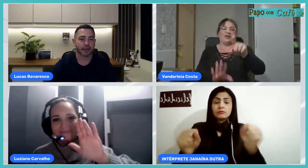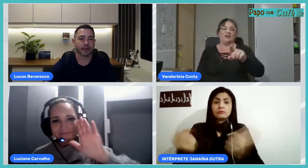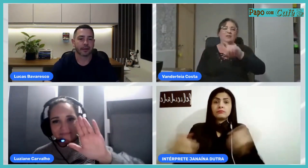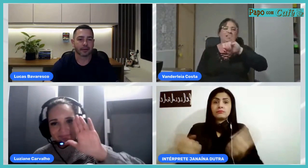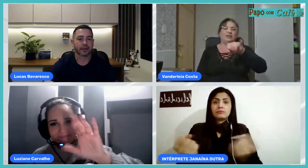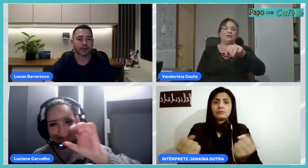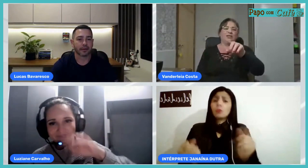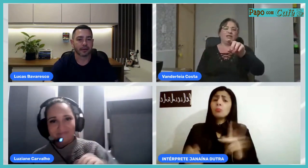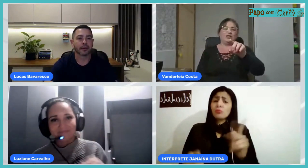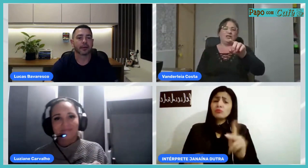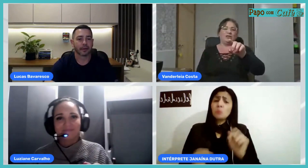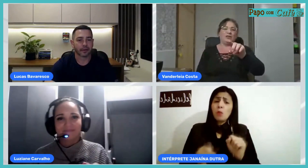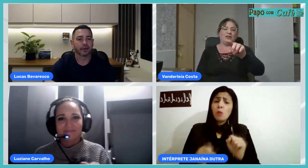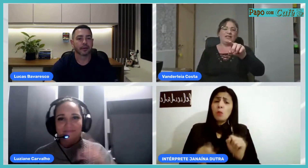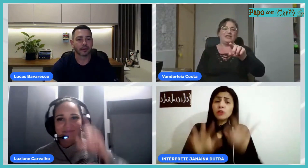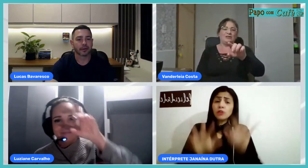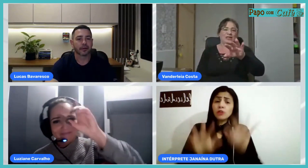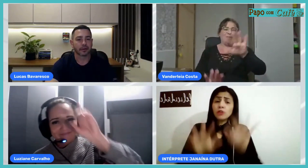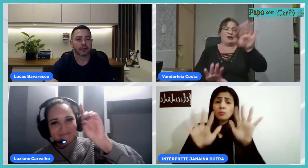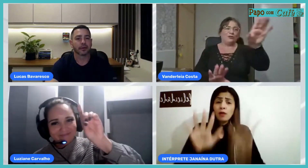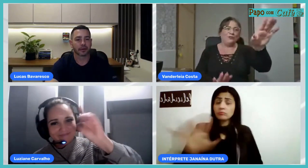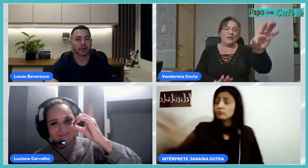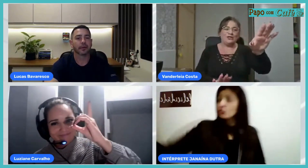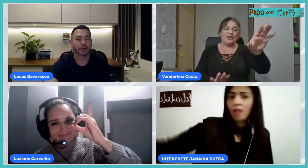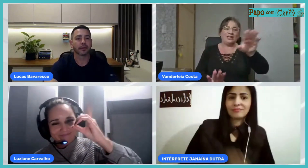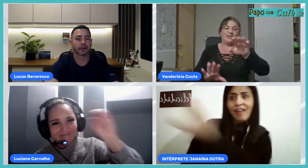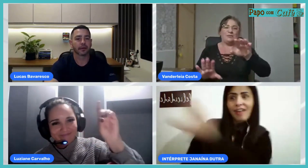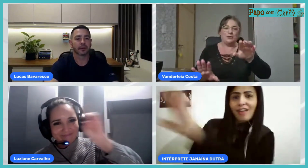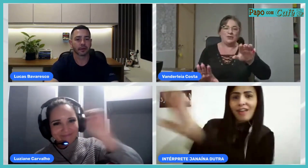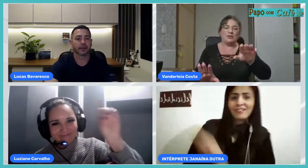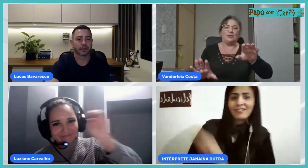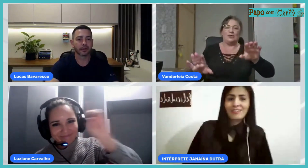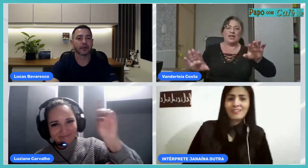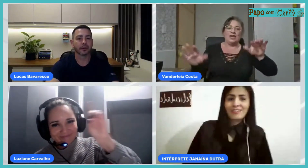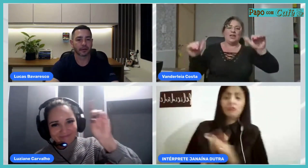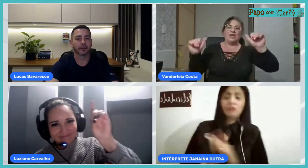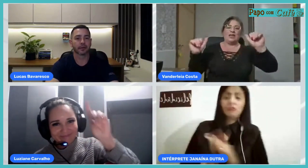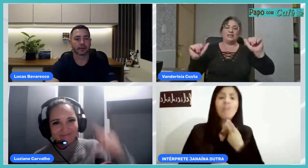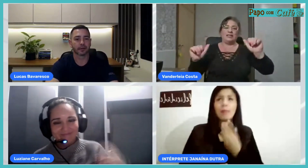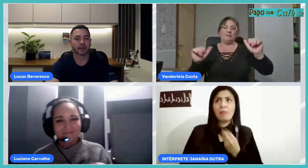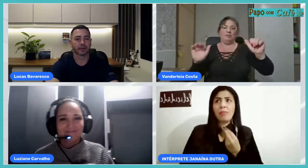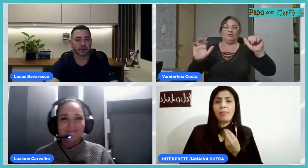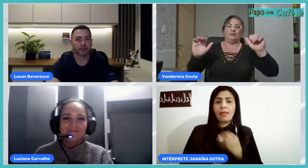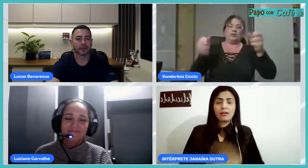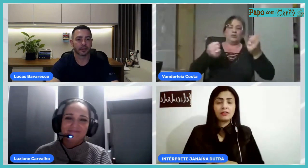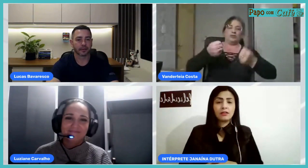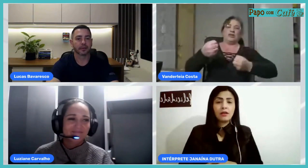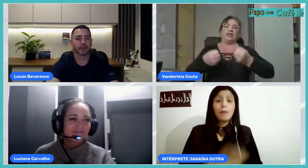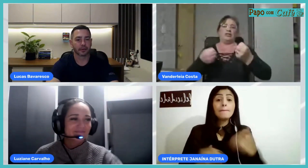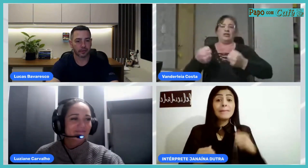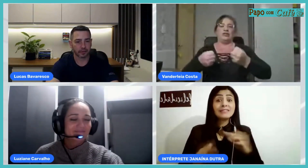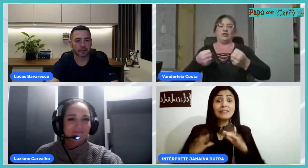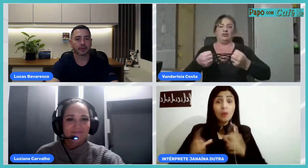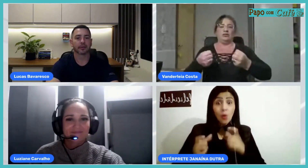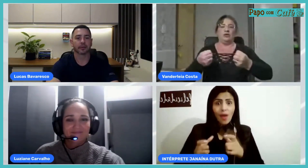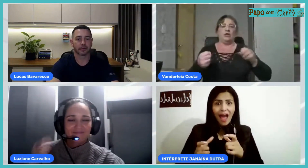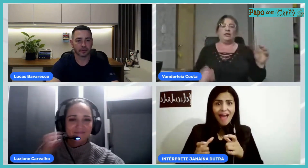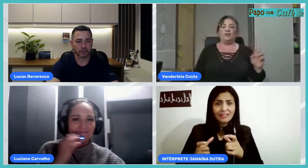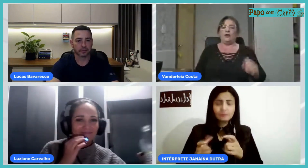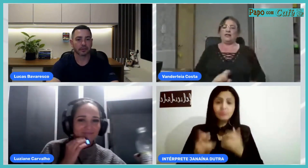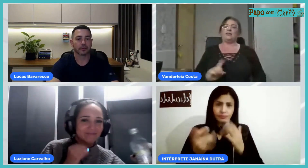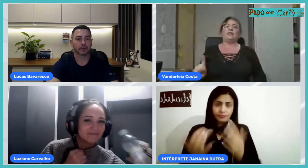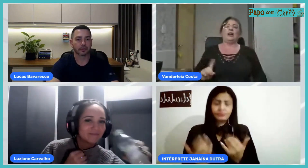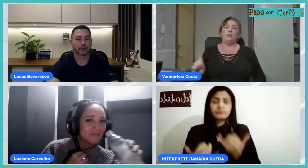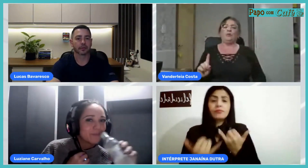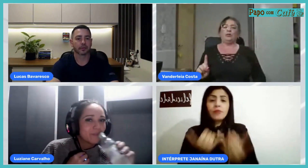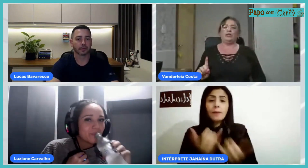esquerda, né? Pegando um gancho na tua colocação ali, que agora tu fez direito e se posicionou, né? Exemplo, surdo está aqui dirigindo,